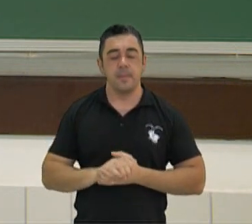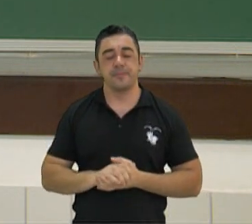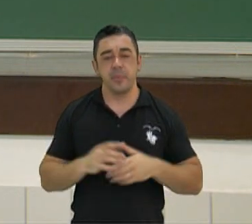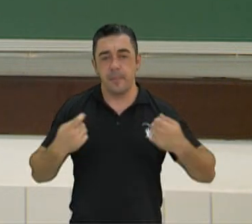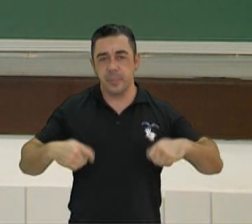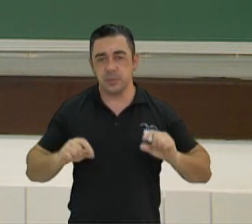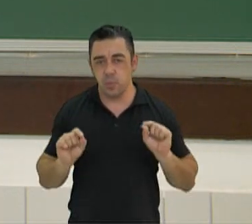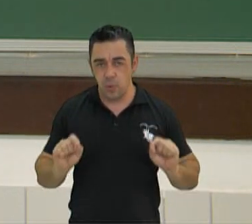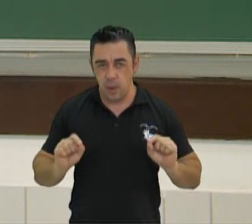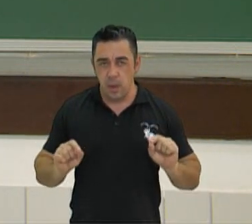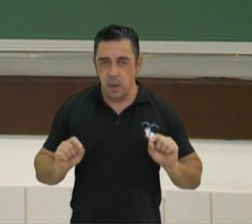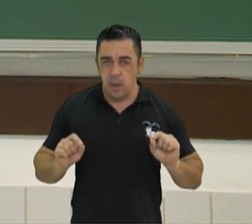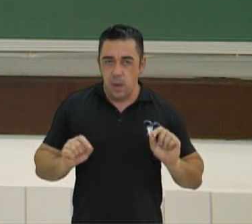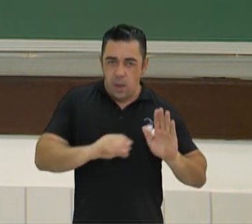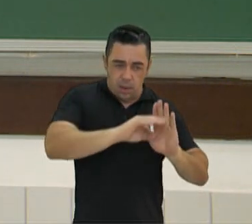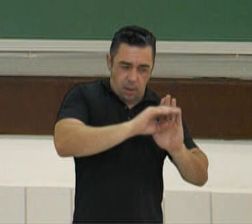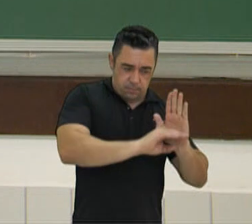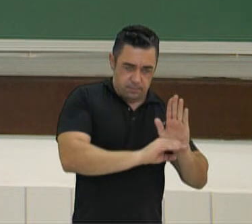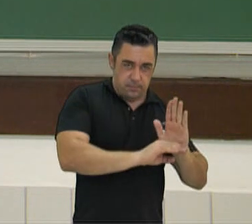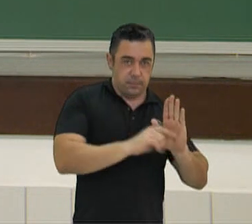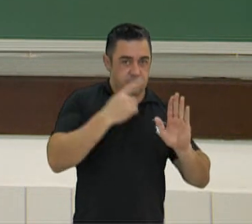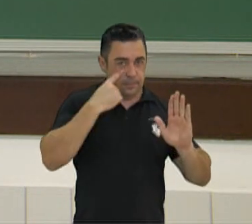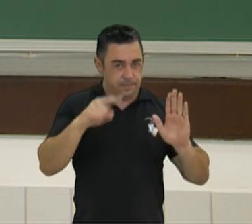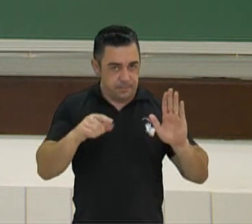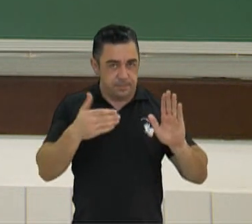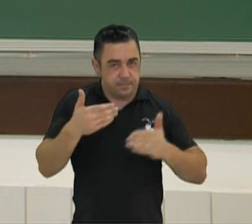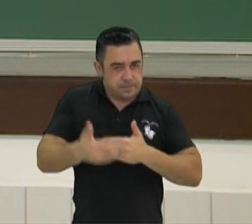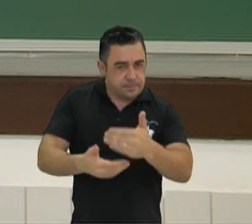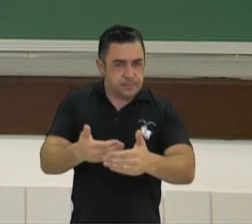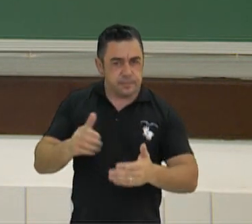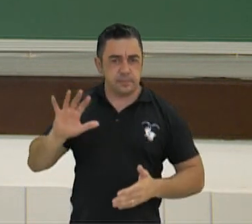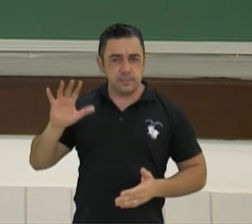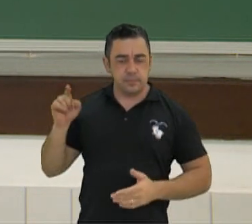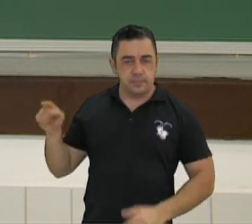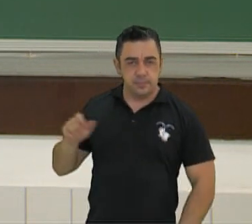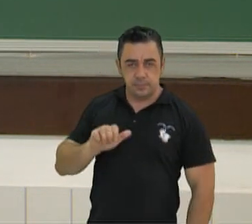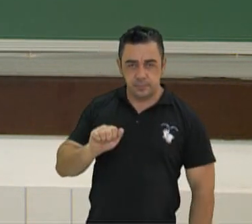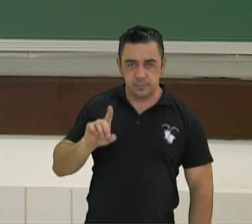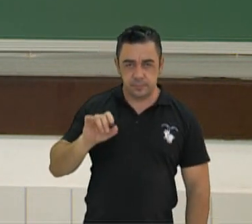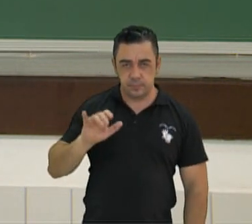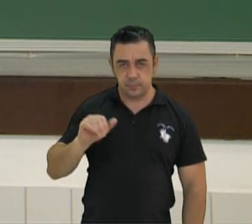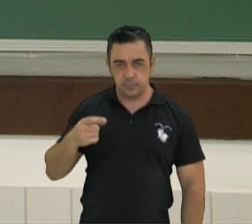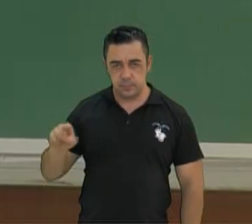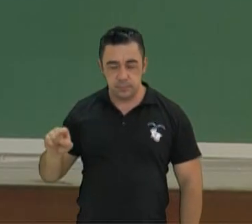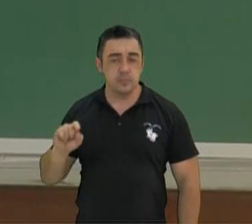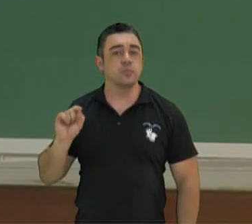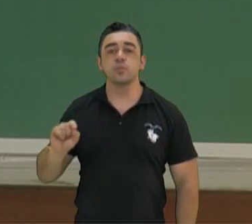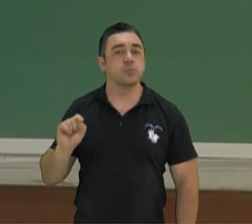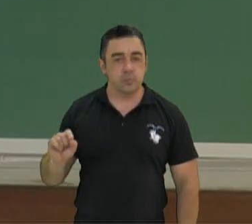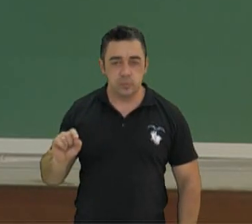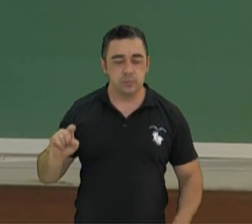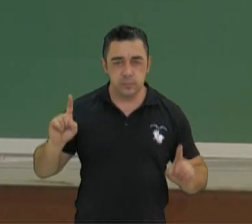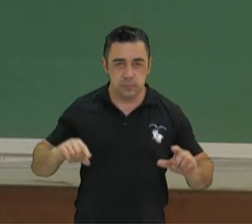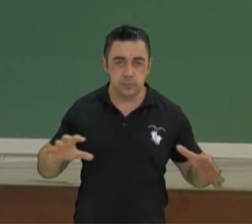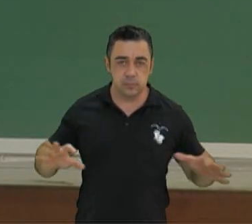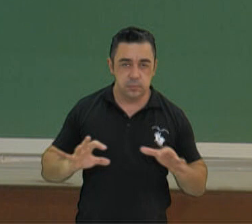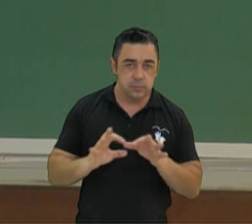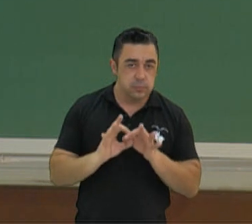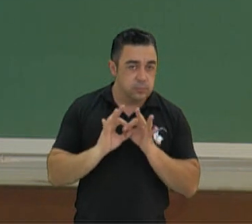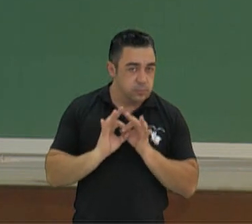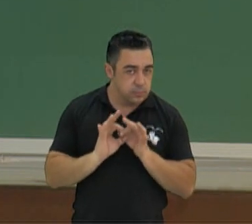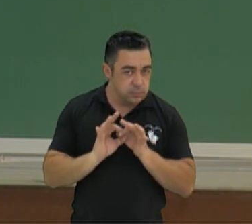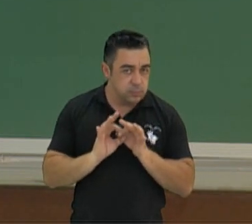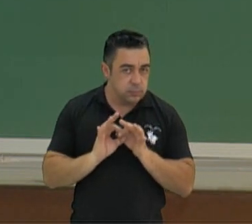é necessário alguns critérios que nós vamos ver a seguir. Mas uma reação de adição é nada mais nada menos do que a